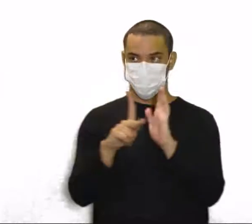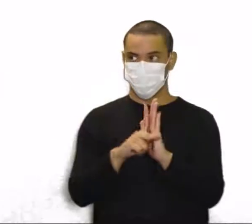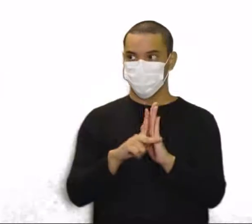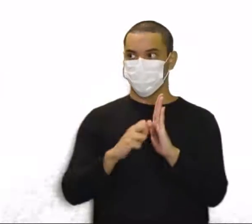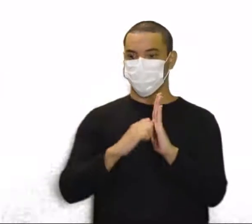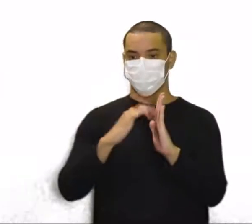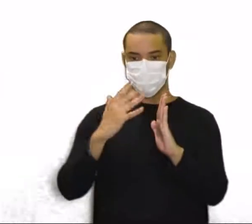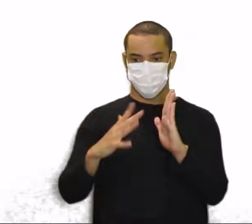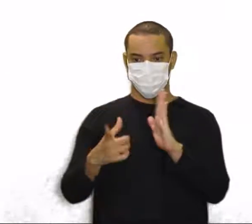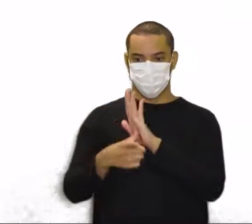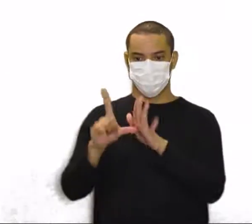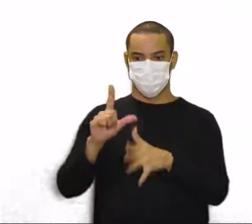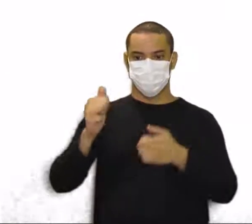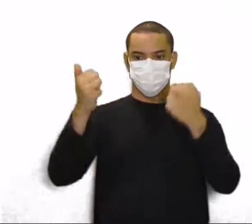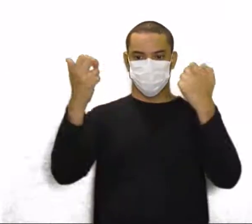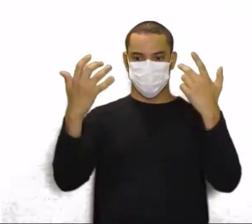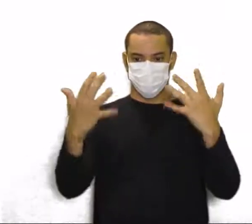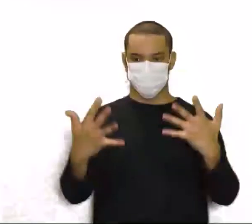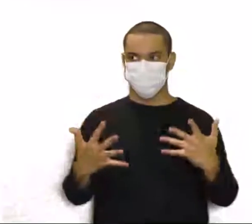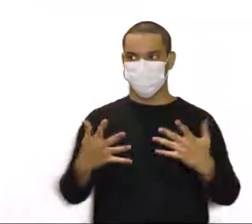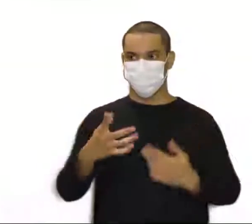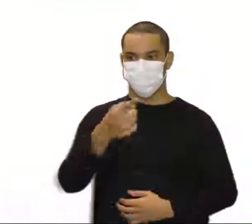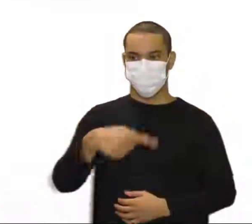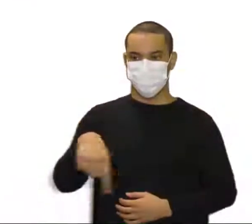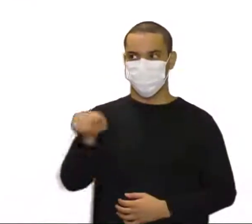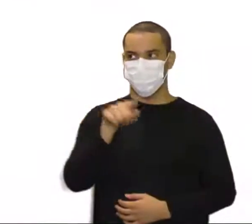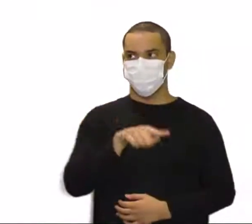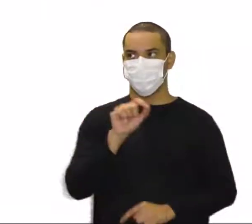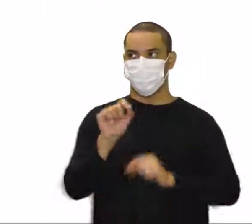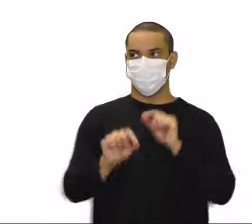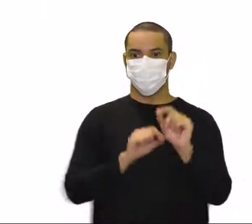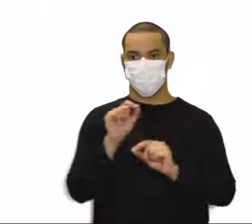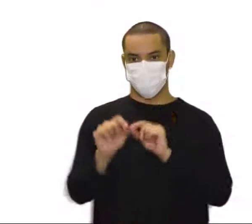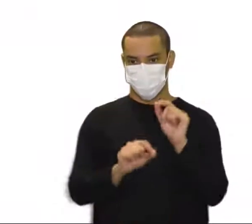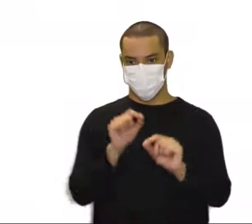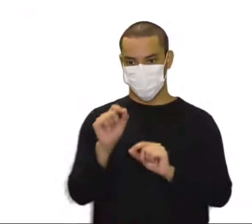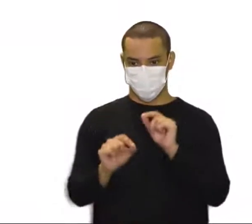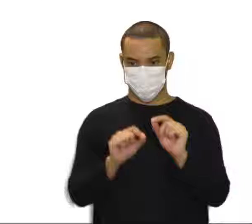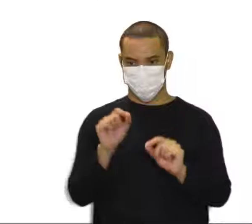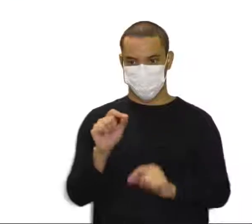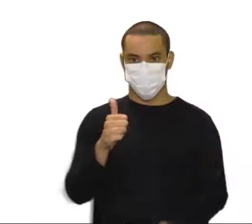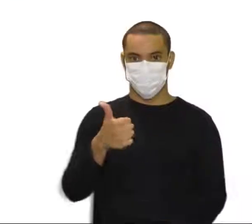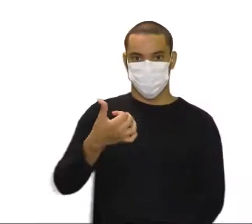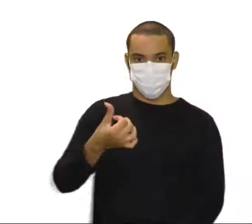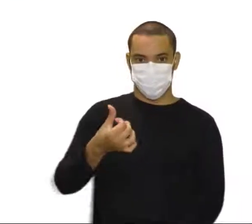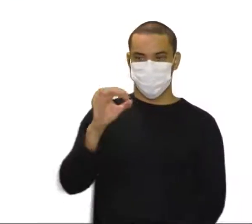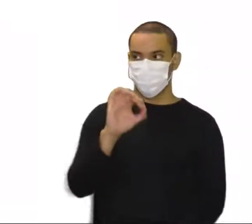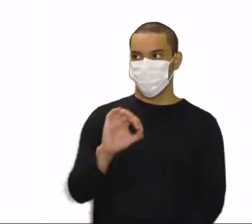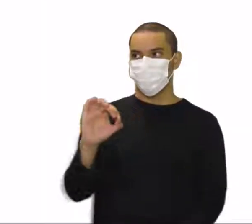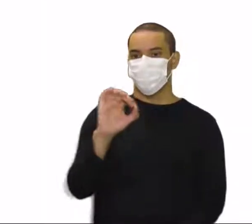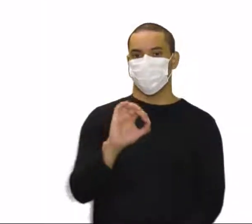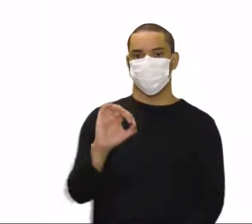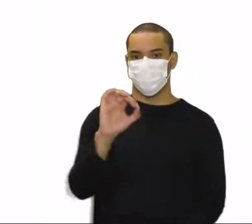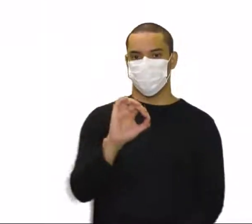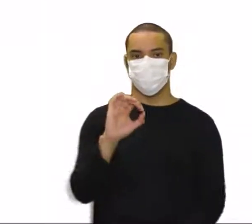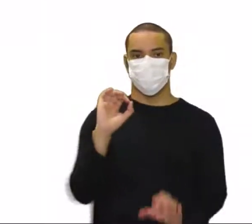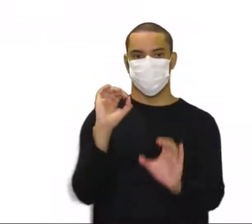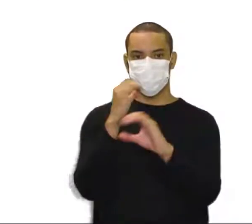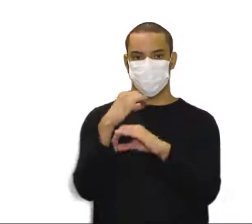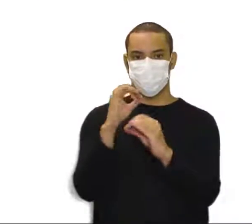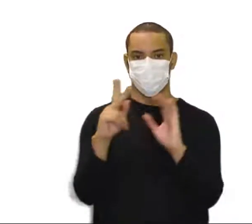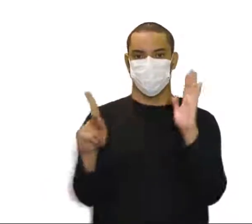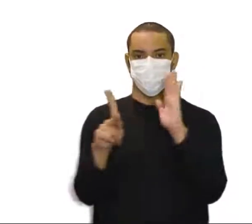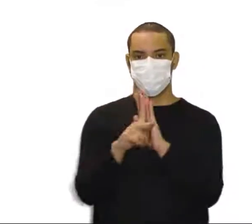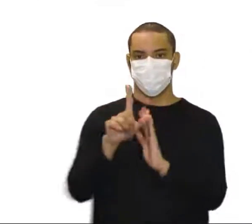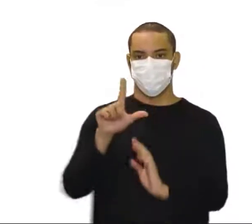gravitacionais, como eu estava falando para vocês, lá em 16 de outubro, né, no laboratório LIGO,